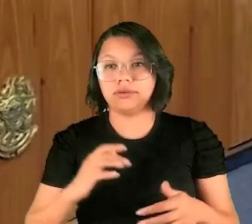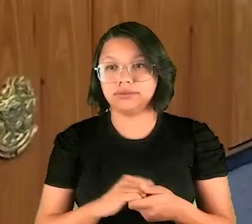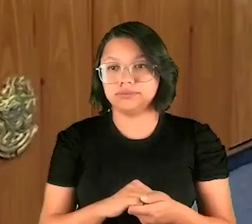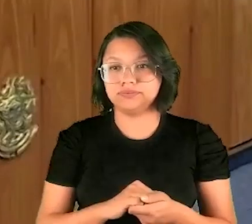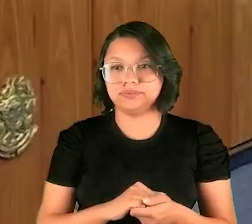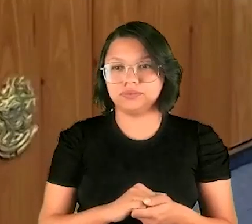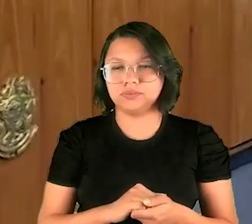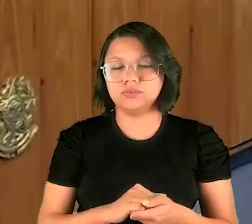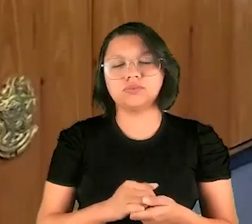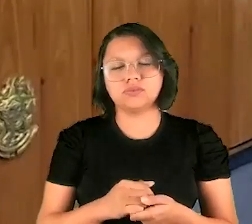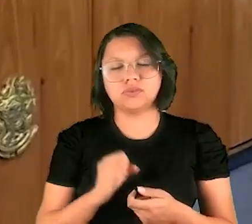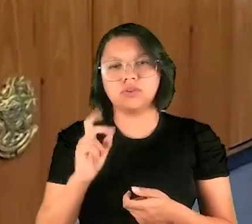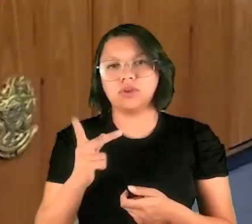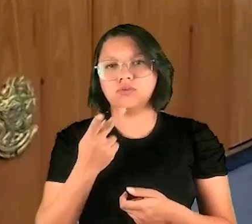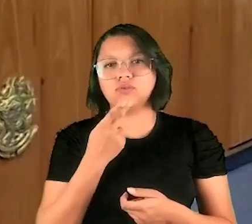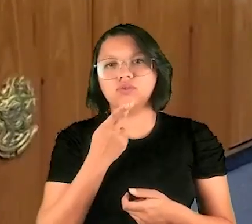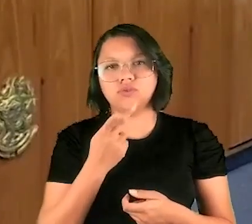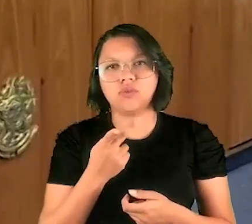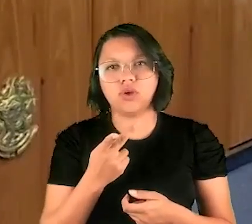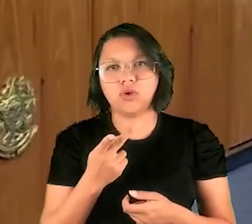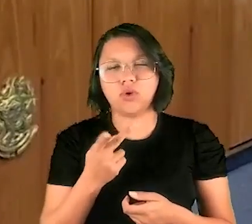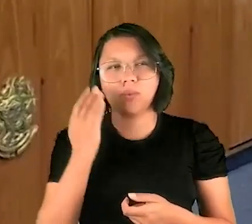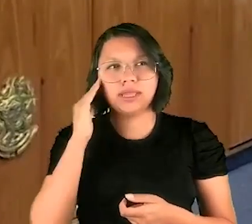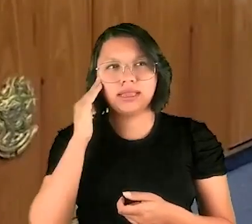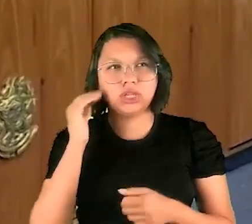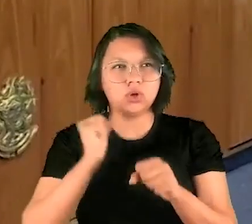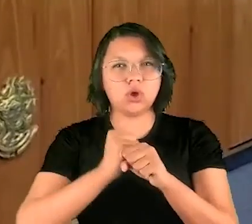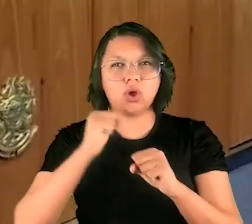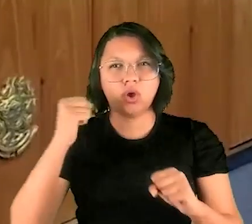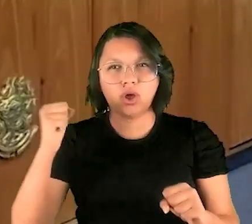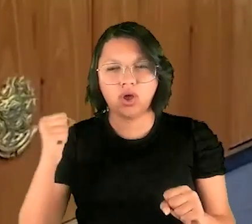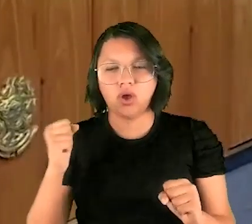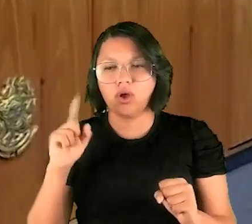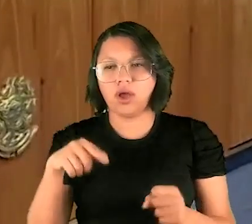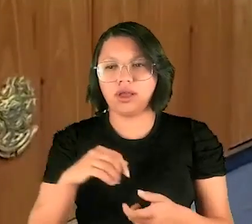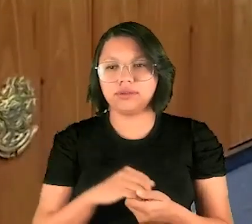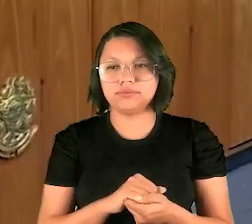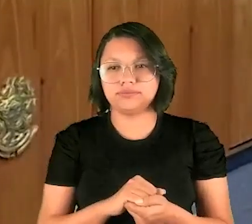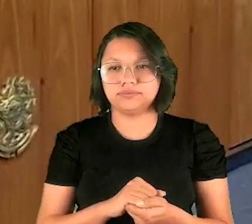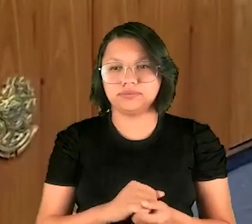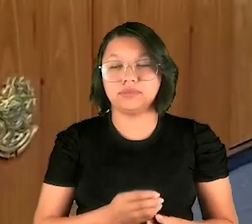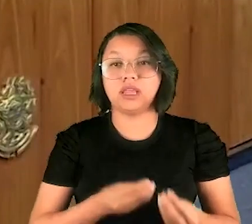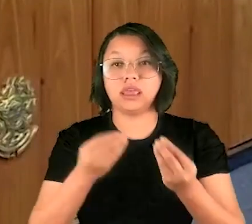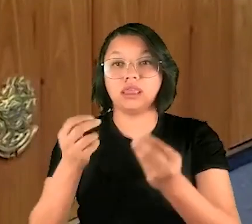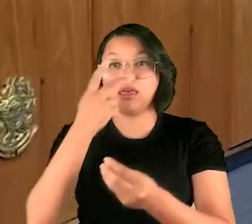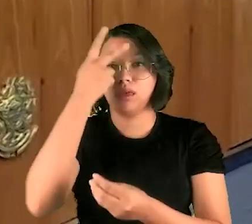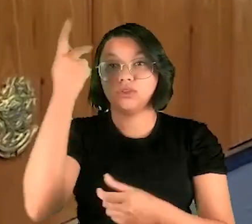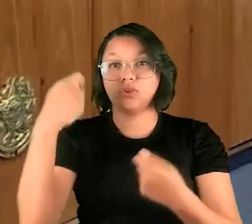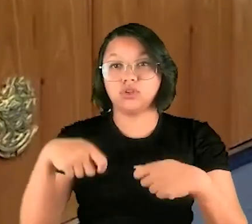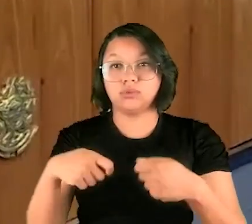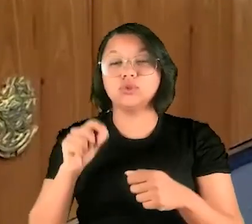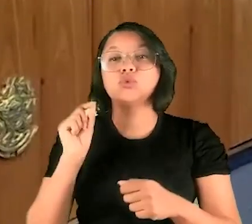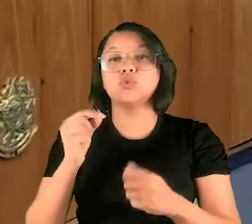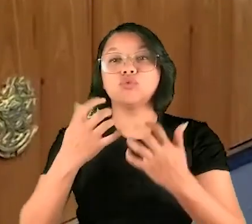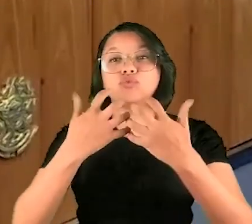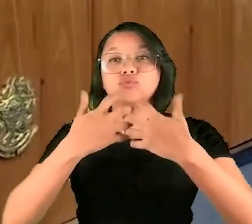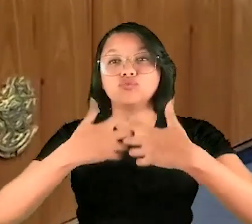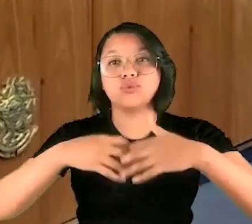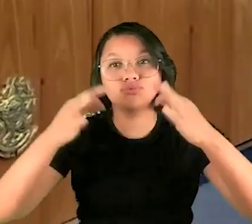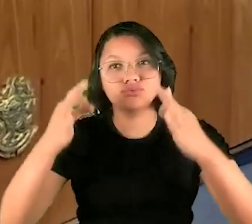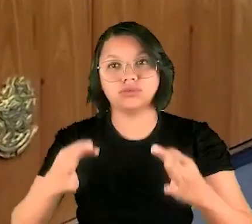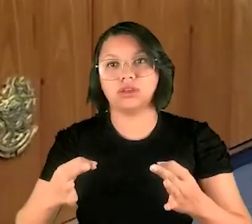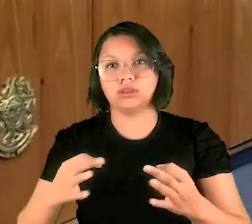O senhor falou que a grande sacada é dar a quem precisa o que funciona.